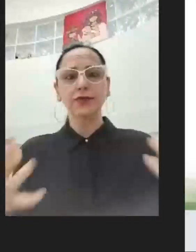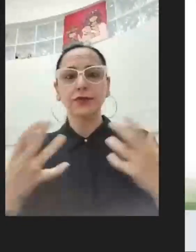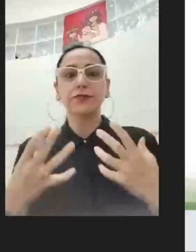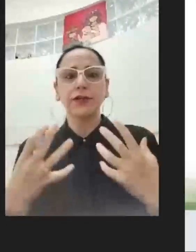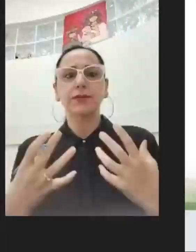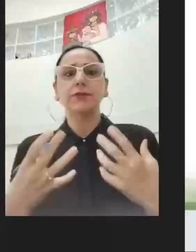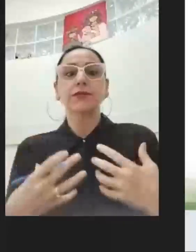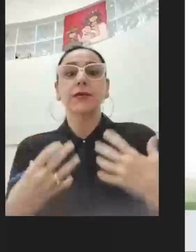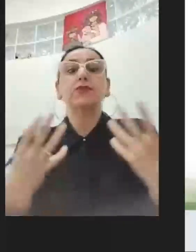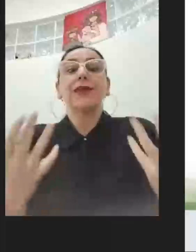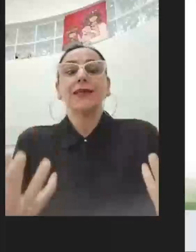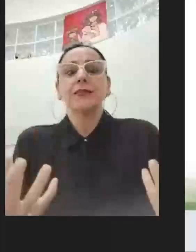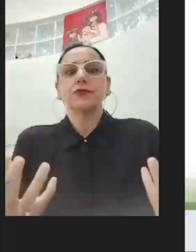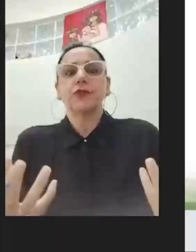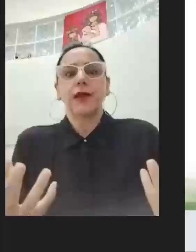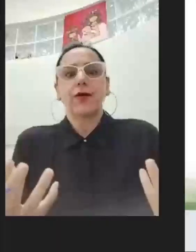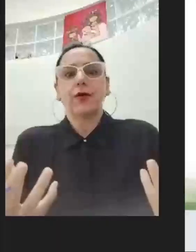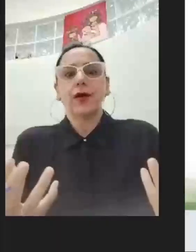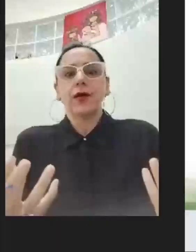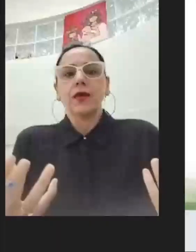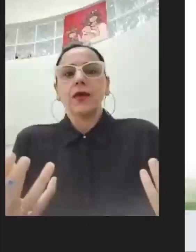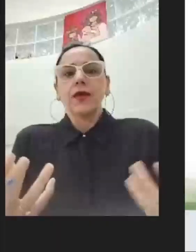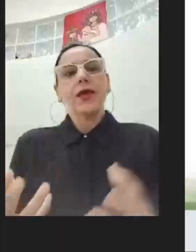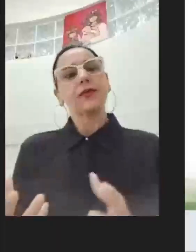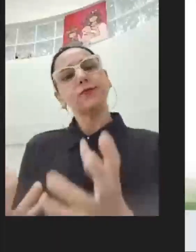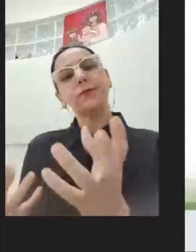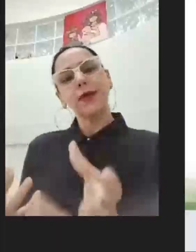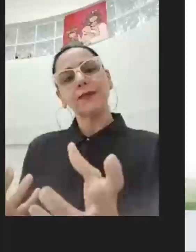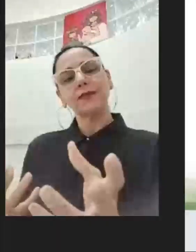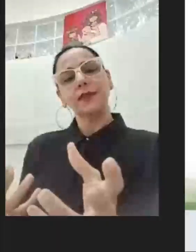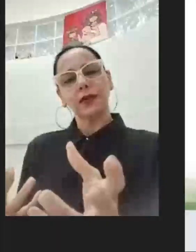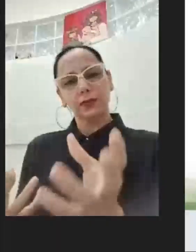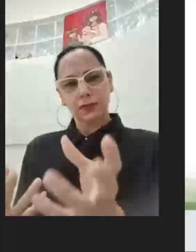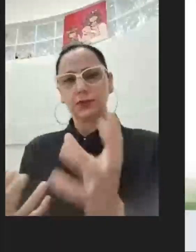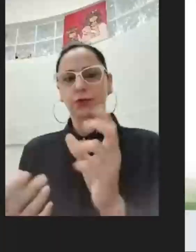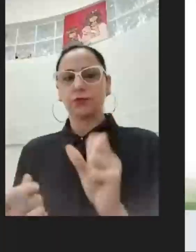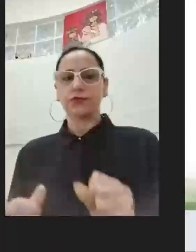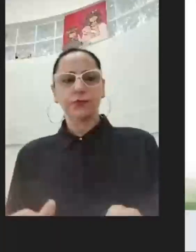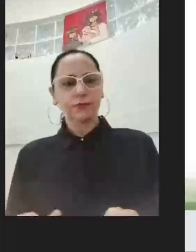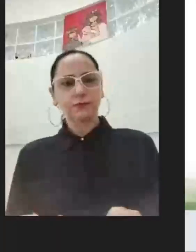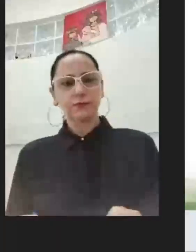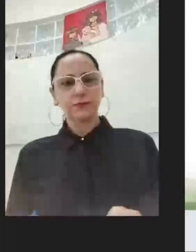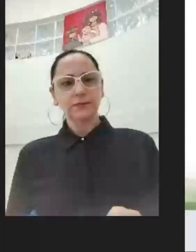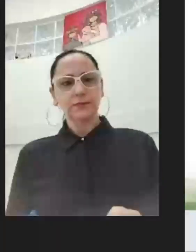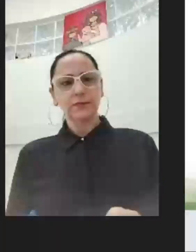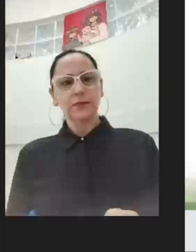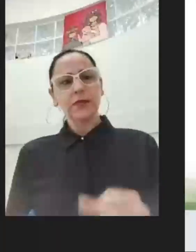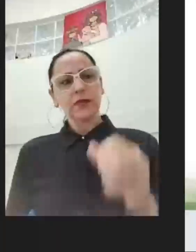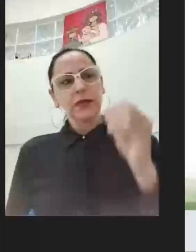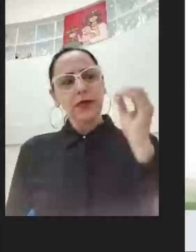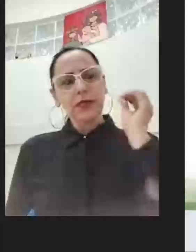estou julgando ninguém, eu só estou falando que isso acontece no geral. Respeite as pessoas.